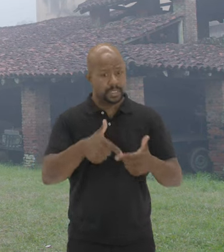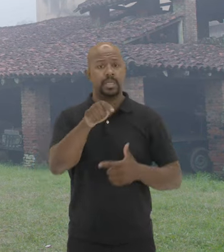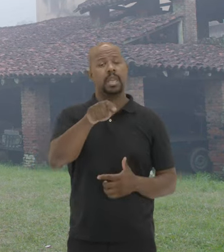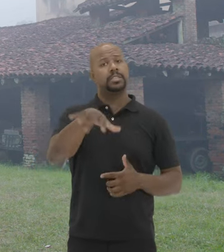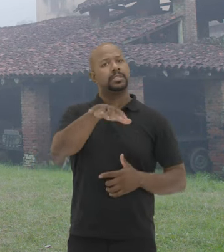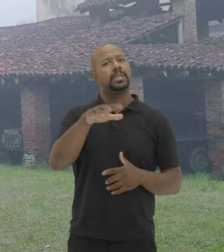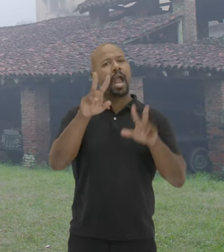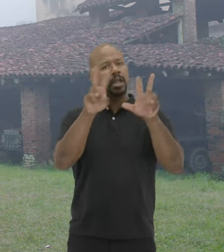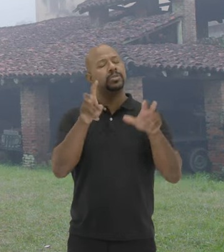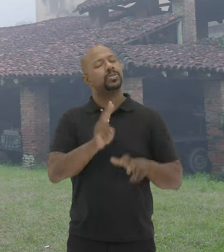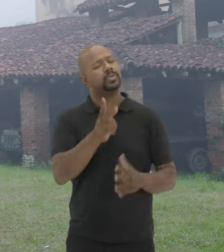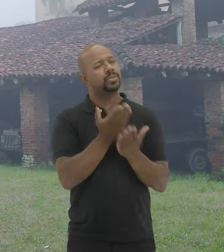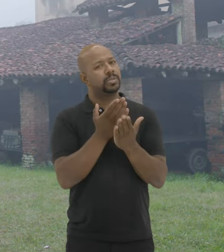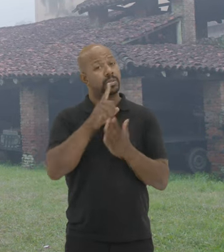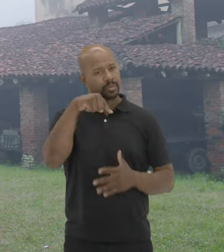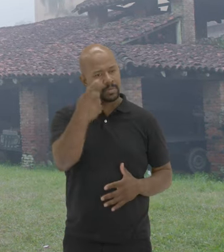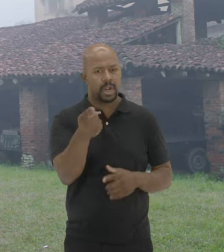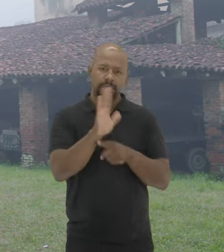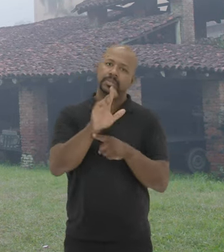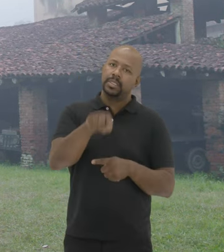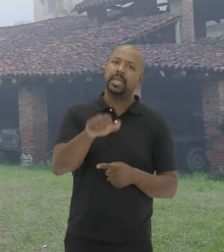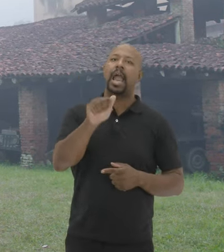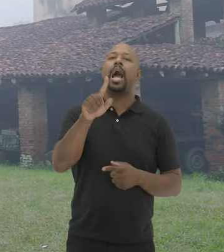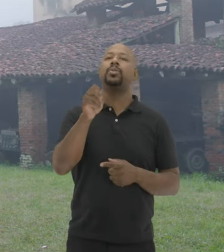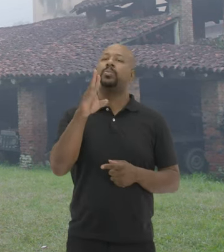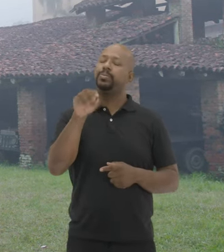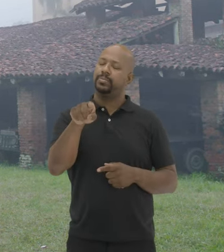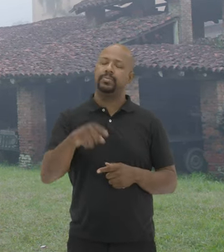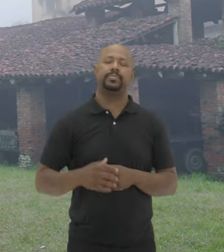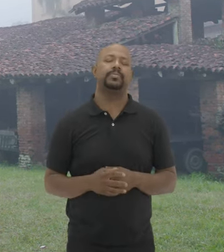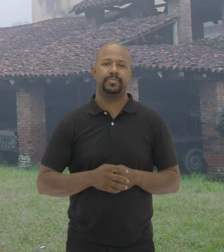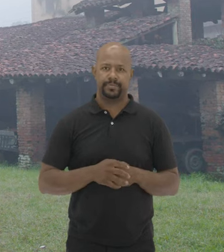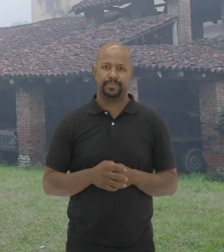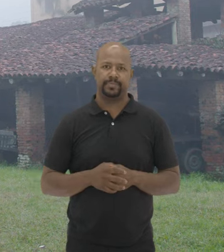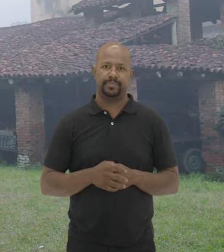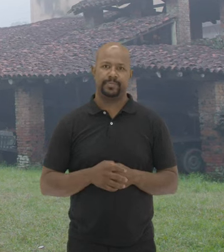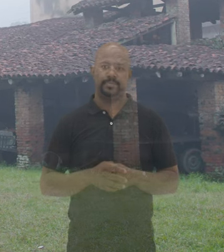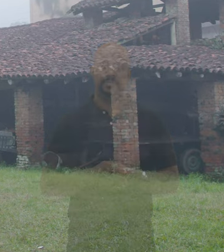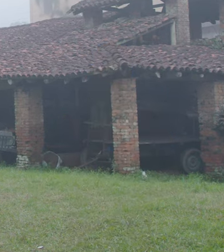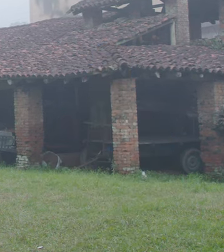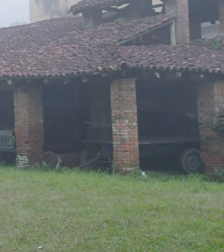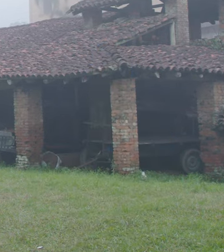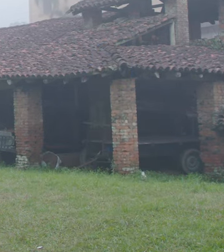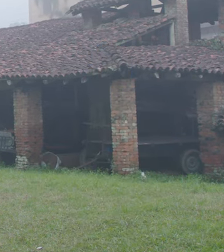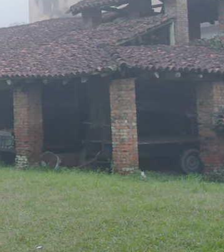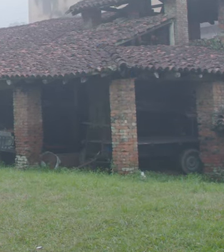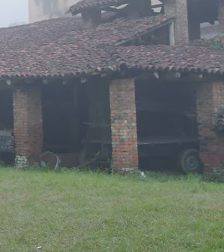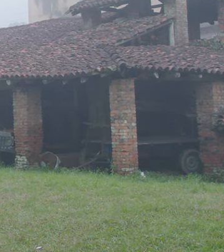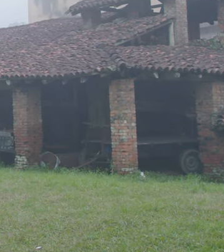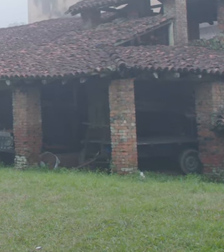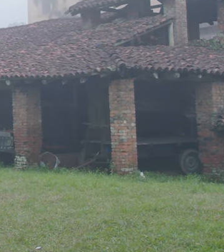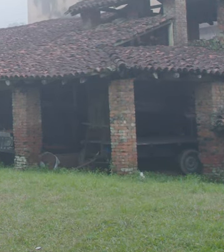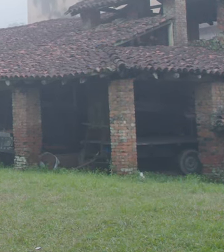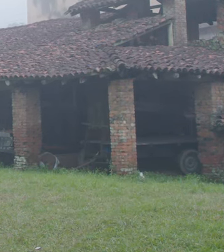esse assunto a gente segue estudando aí no nosso próximo episódio, que é em Agudo. Imagem aérea da igreja em dia com muita neblina.